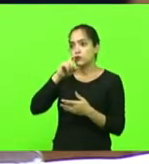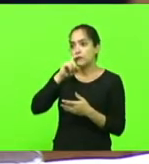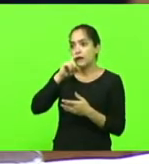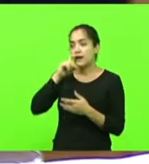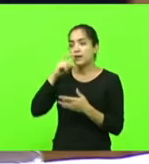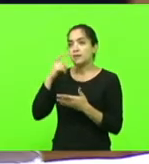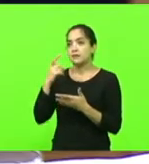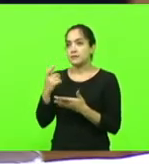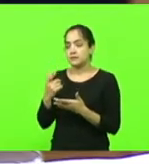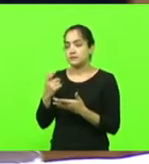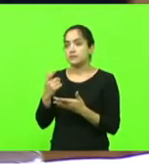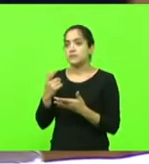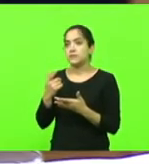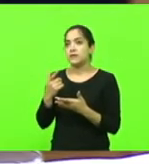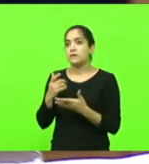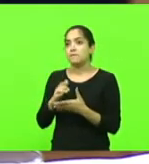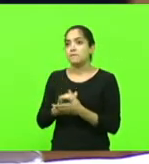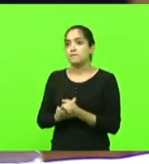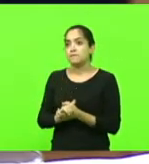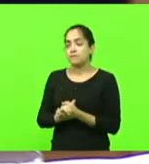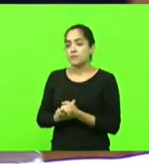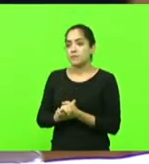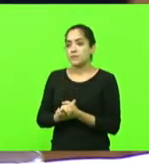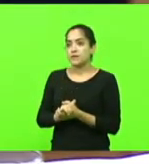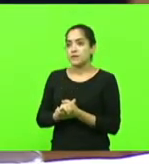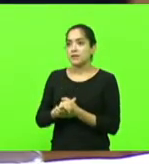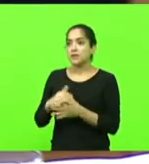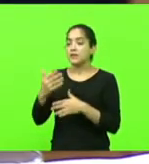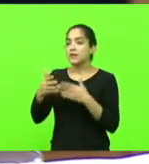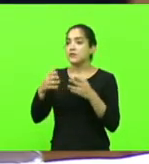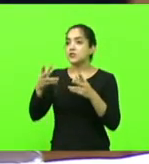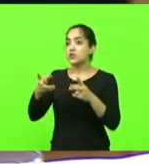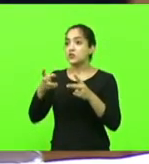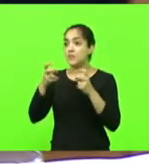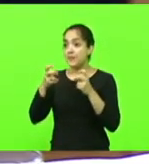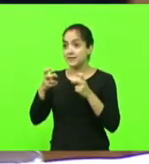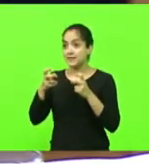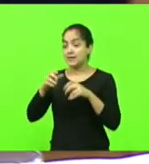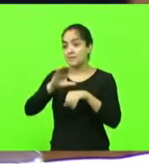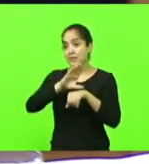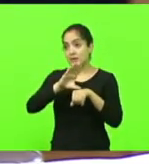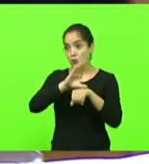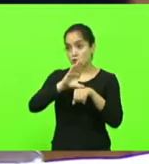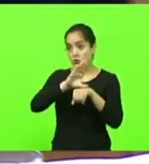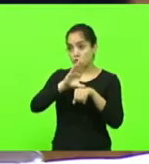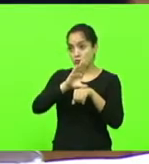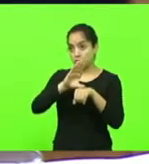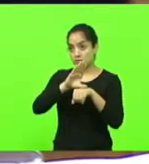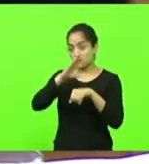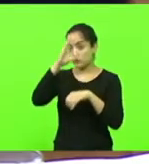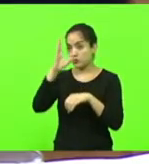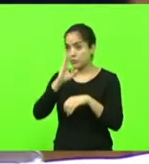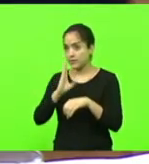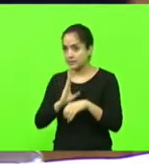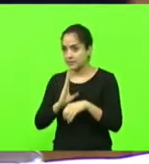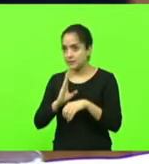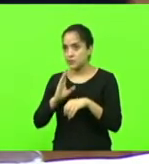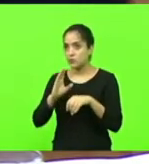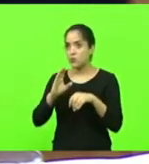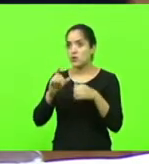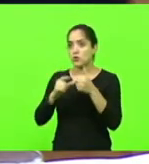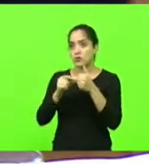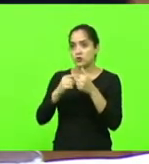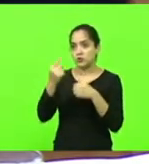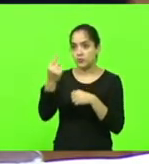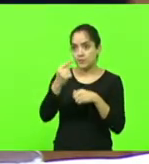dos pais, e, de repente, nós percebemos que a Constituição brasileira, lá no artigo 1º, no